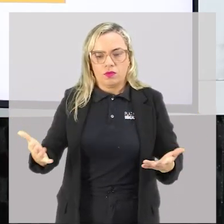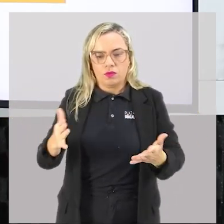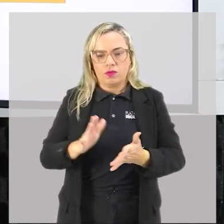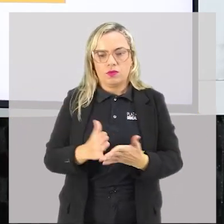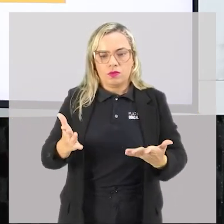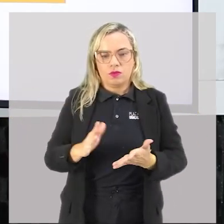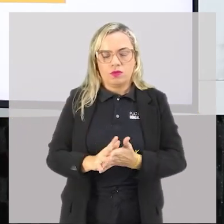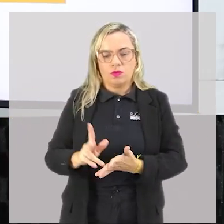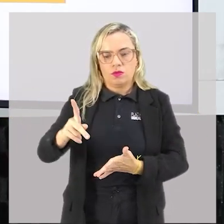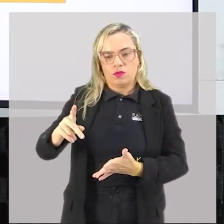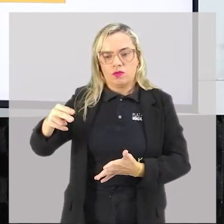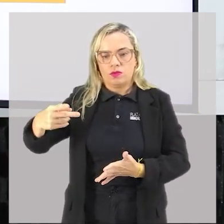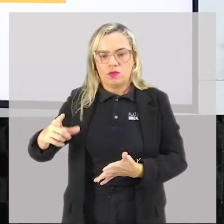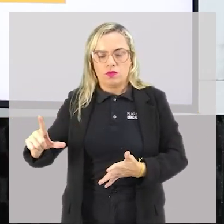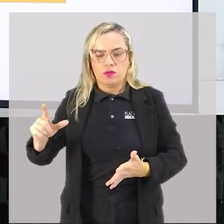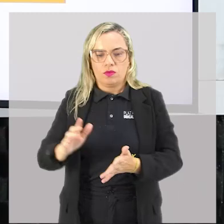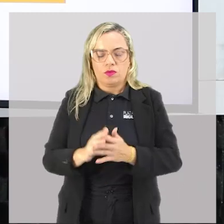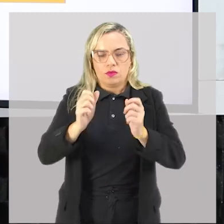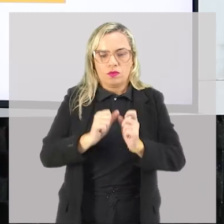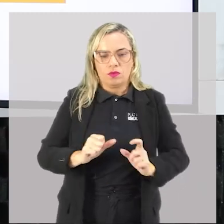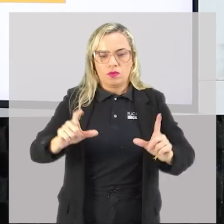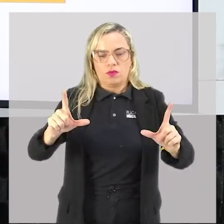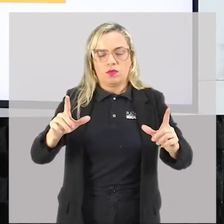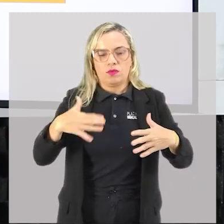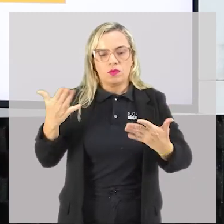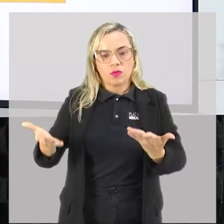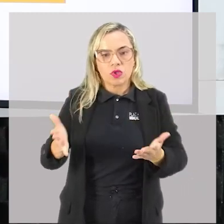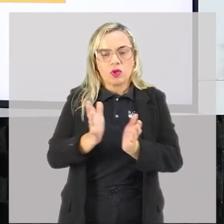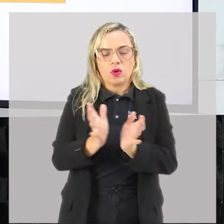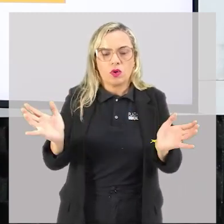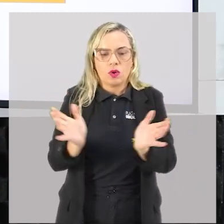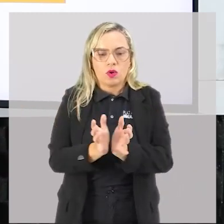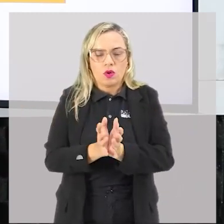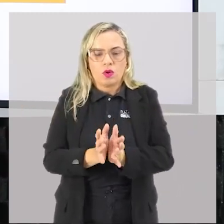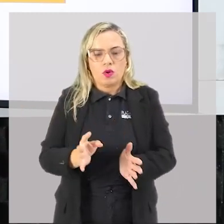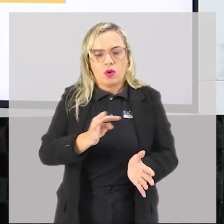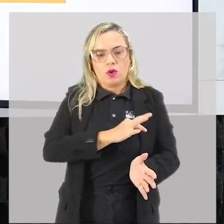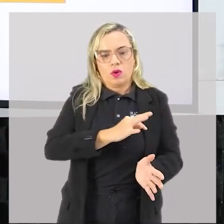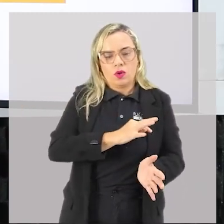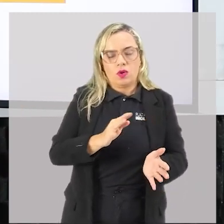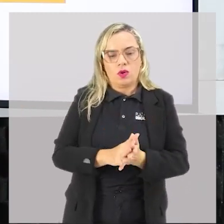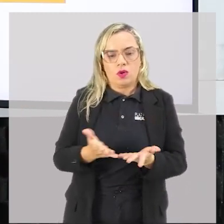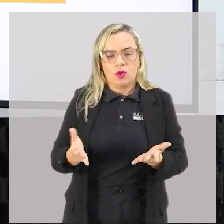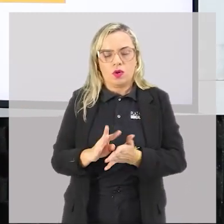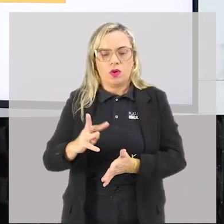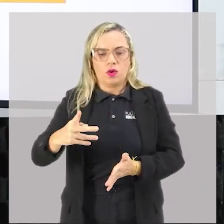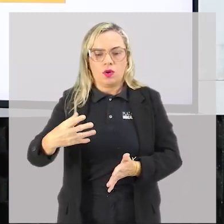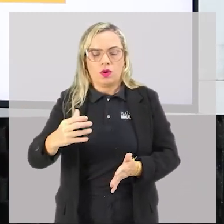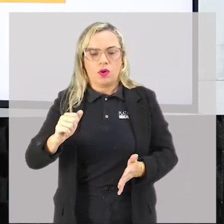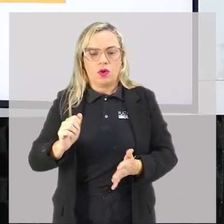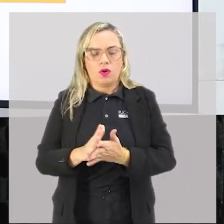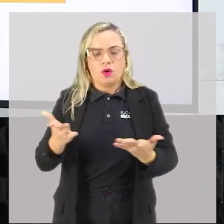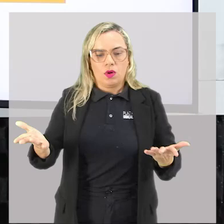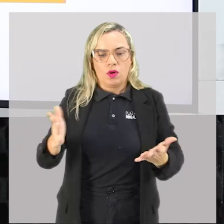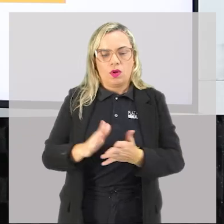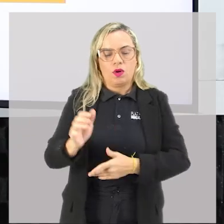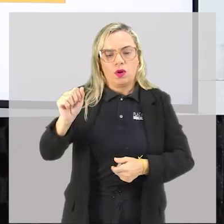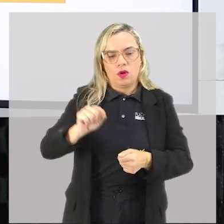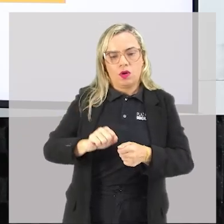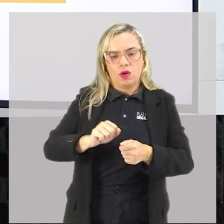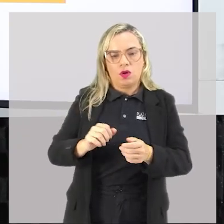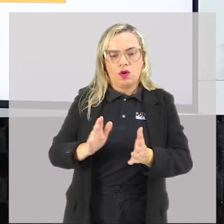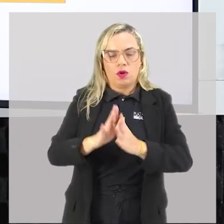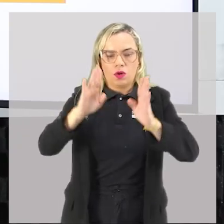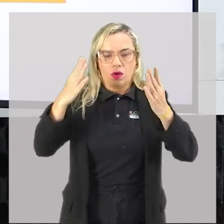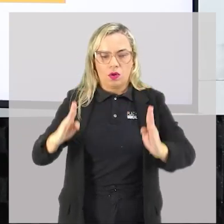em panel, que são esses painéis, quando é formado, por exemplo, por um comitê ou que a gente chama de banca, né, uma banca que faz a